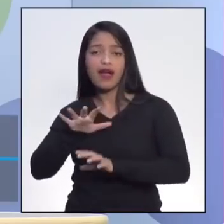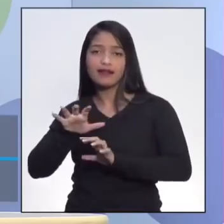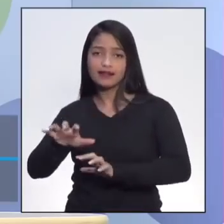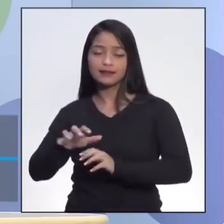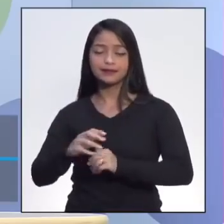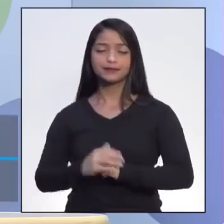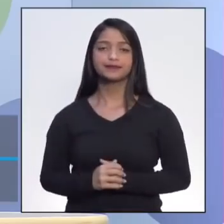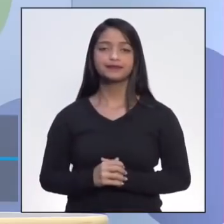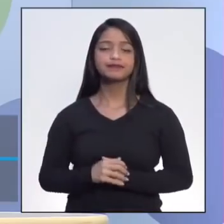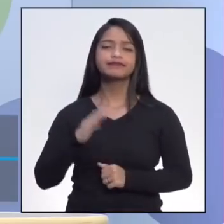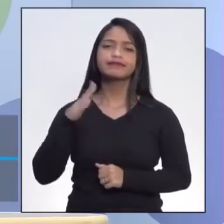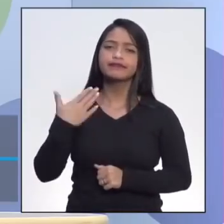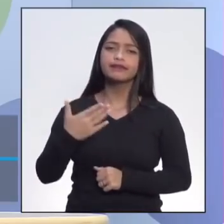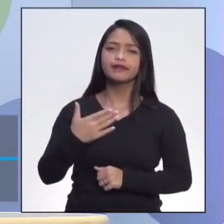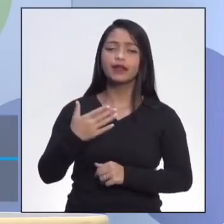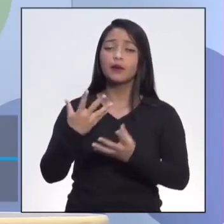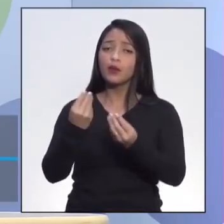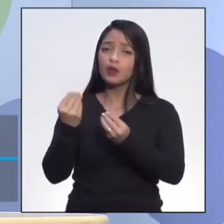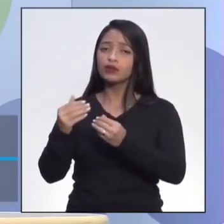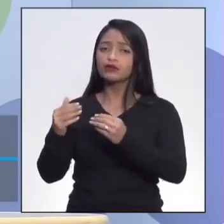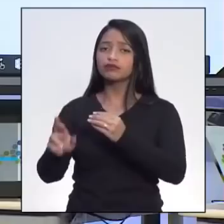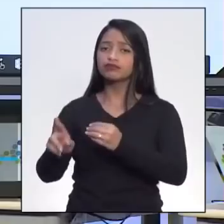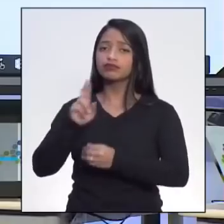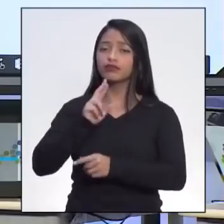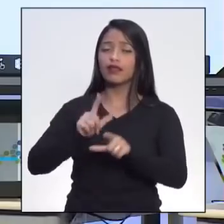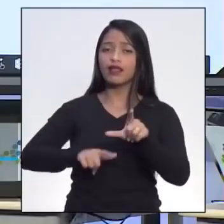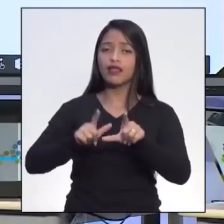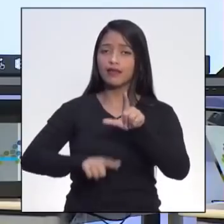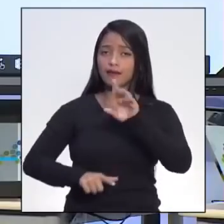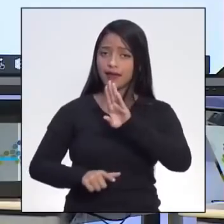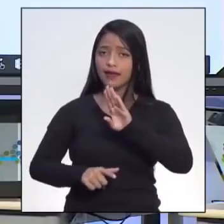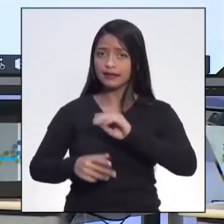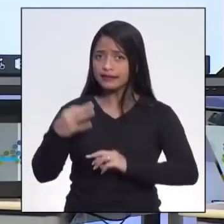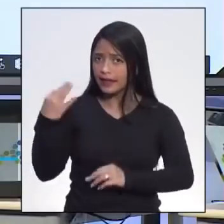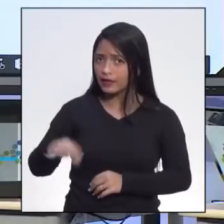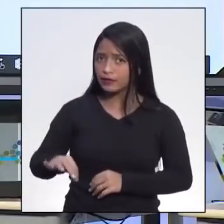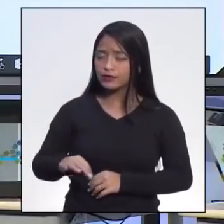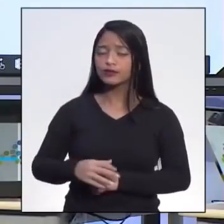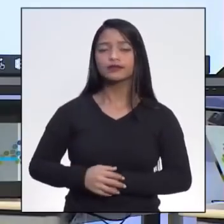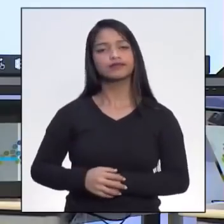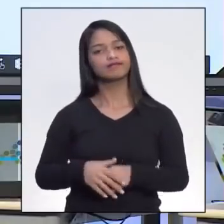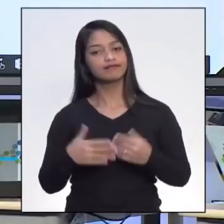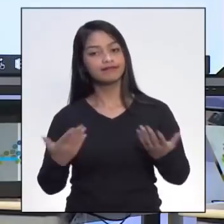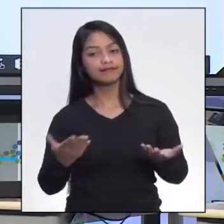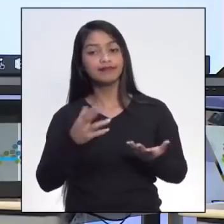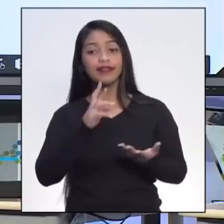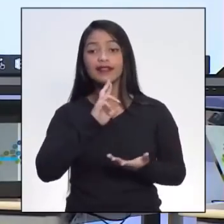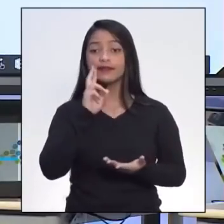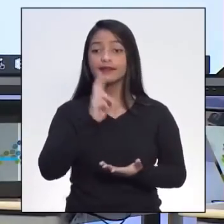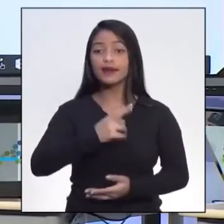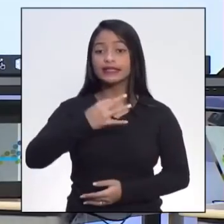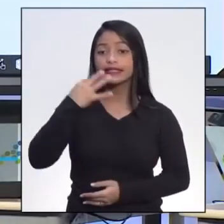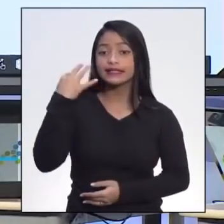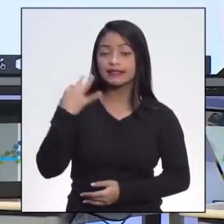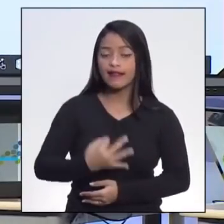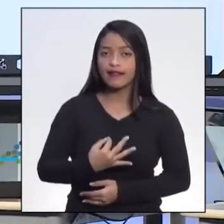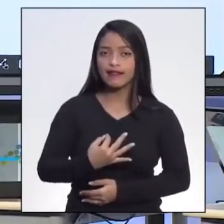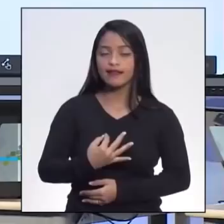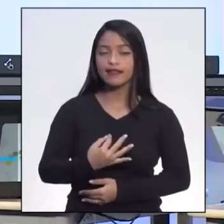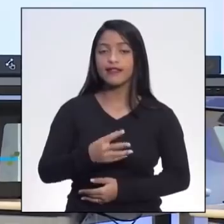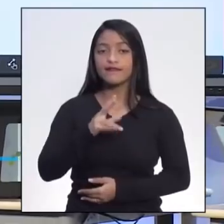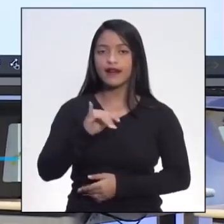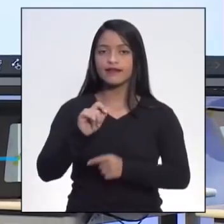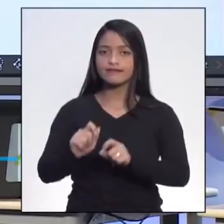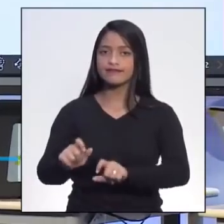aí depois colocaram a B. Tá certo, Ale? Então, vamos lá, gente. A resposta correta, que vai aparecer